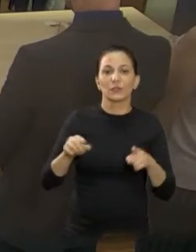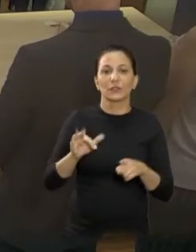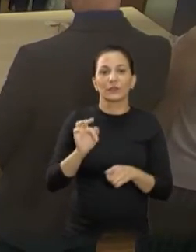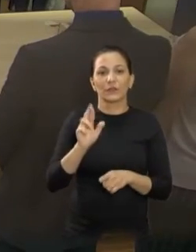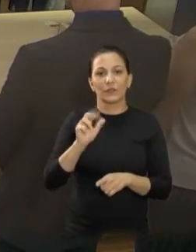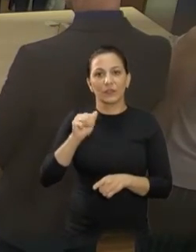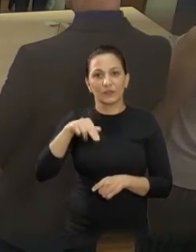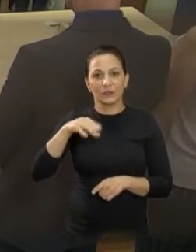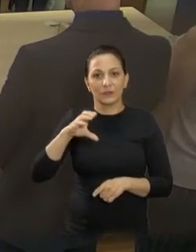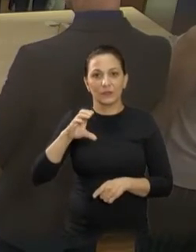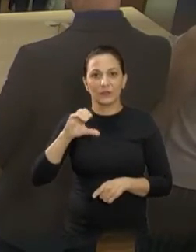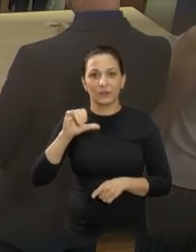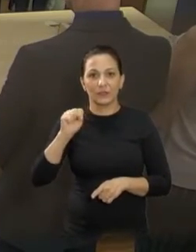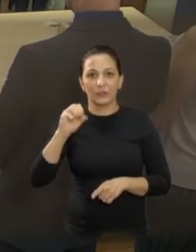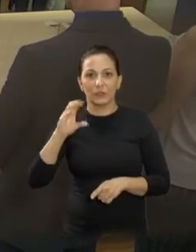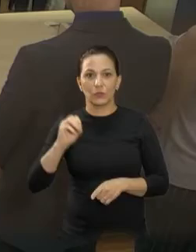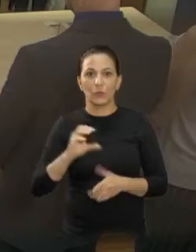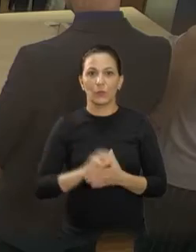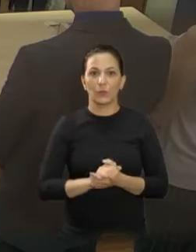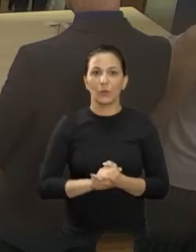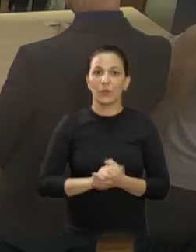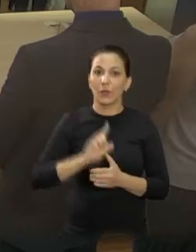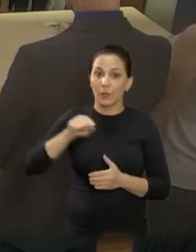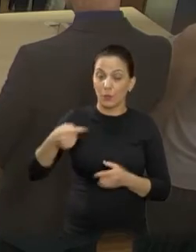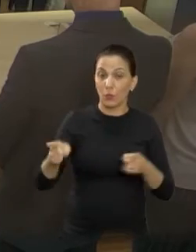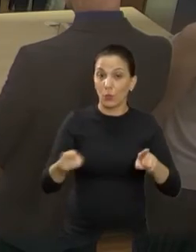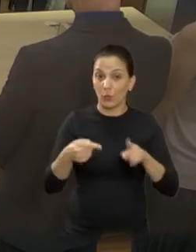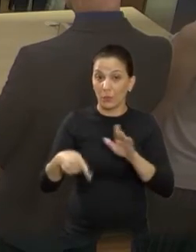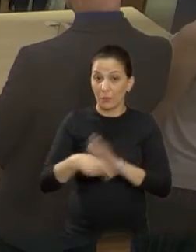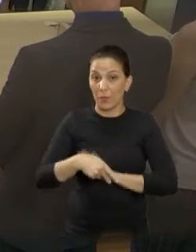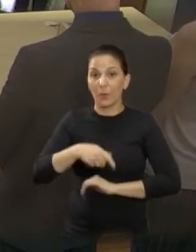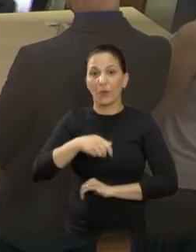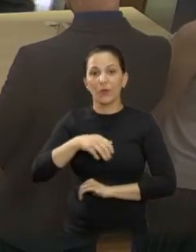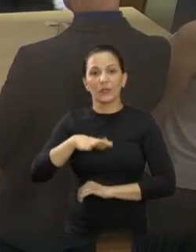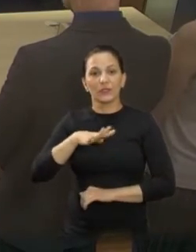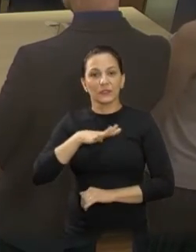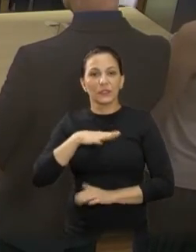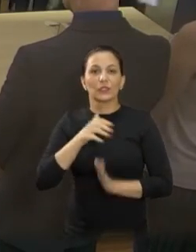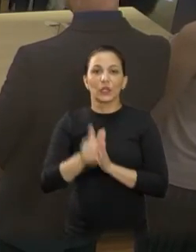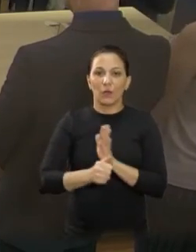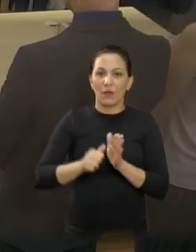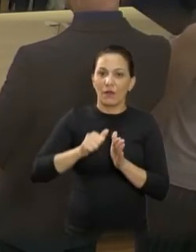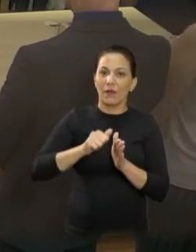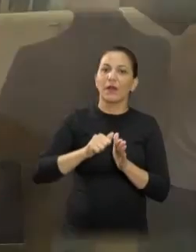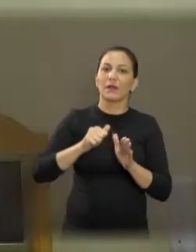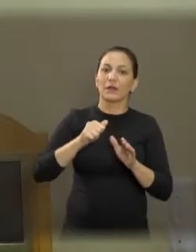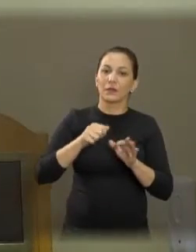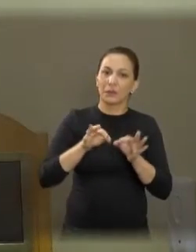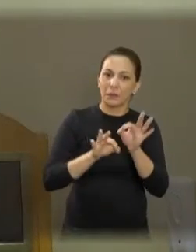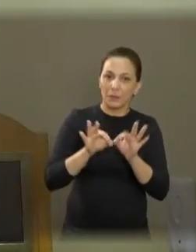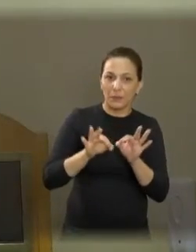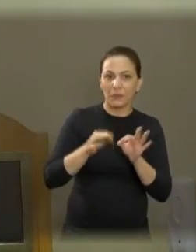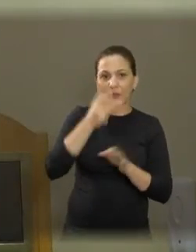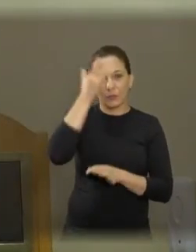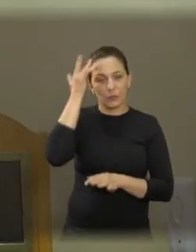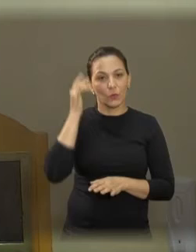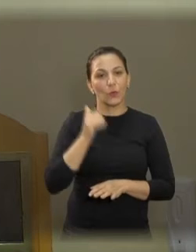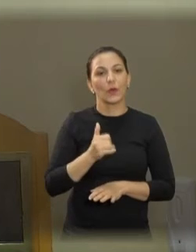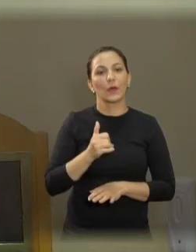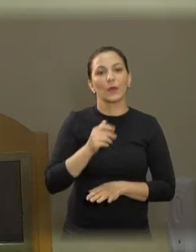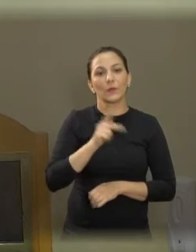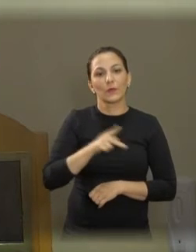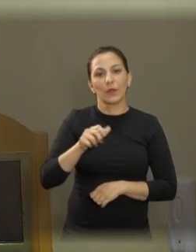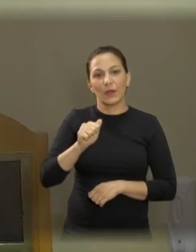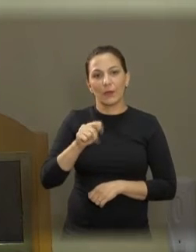na sequência, nós teremos a execução do Hino de Araraquara, letra e melodia da professora Aparecida de Godoy Aguiar.